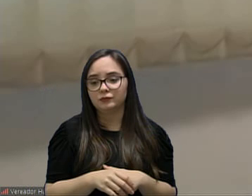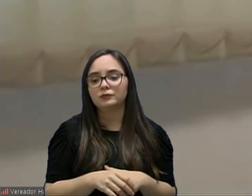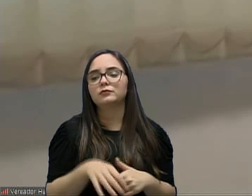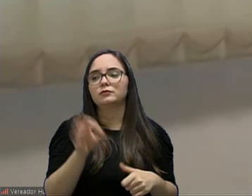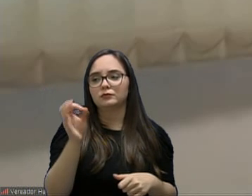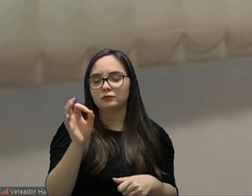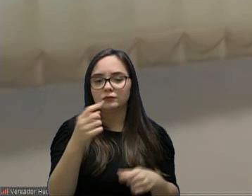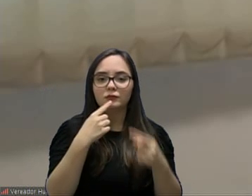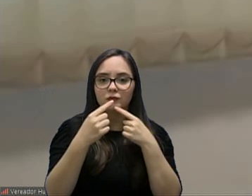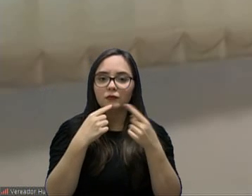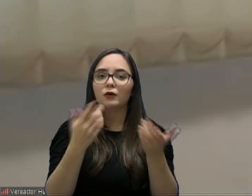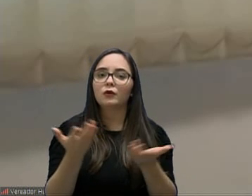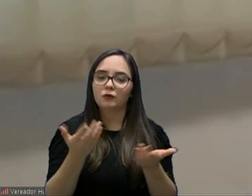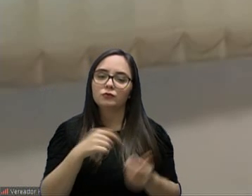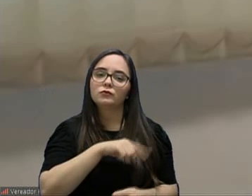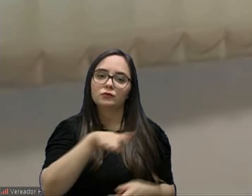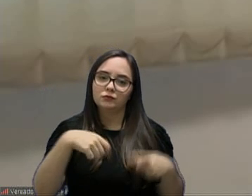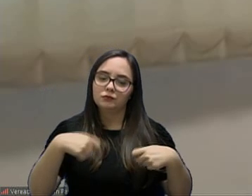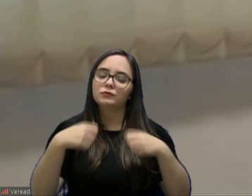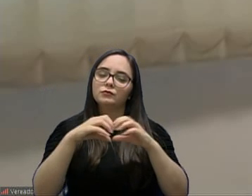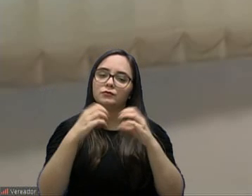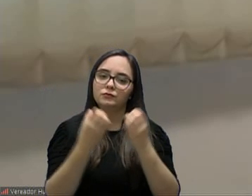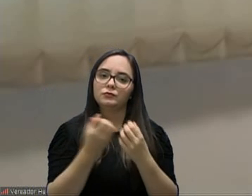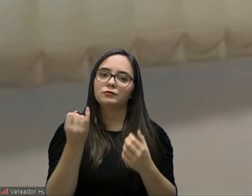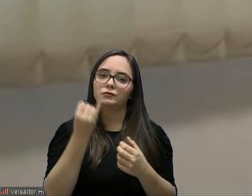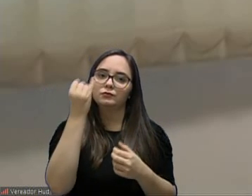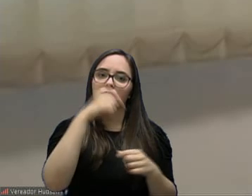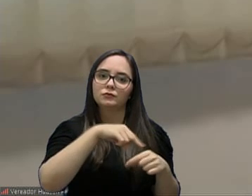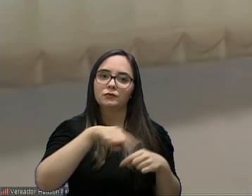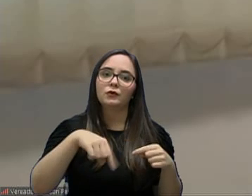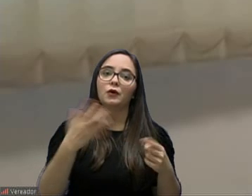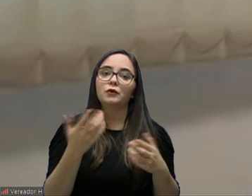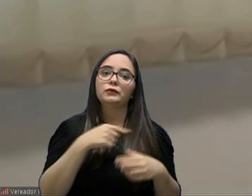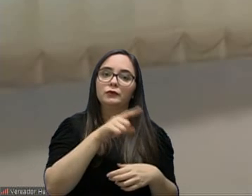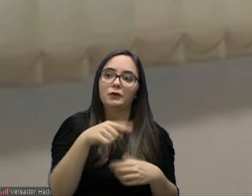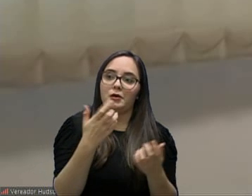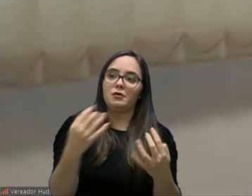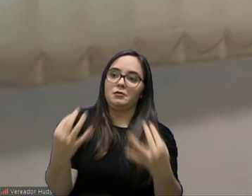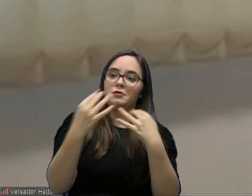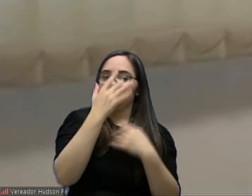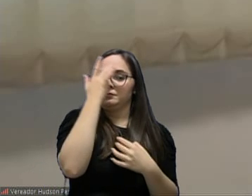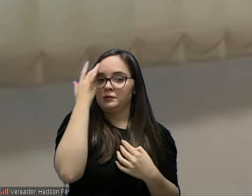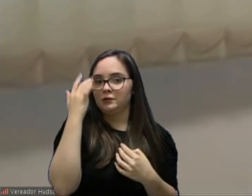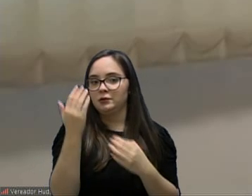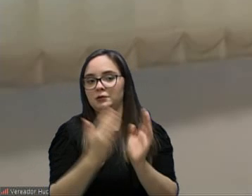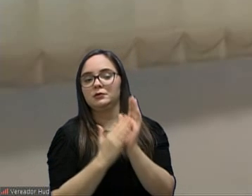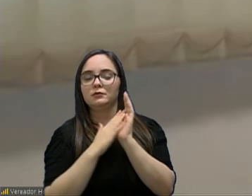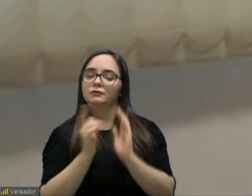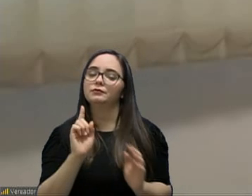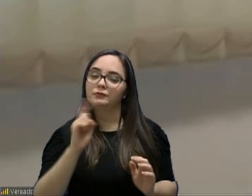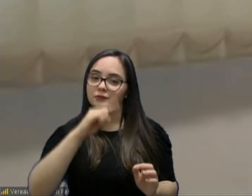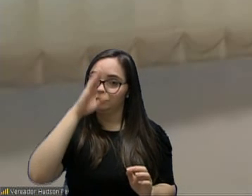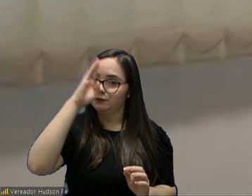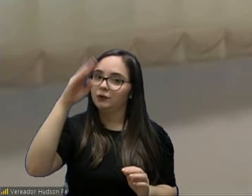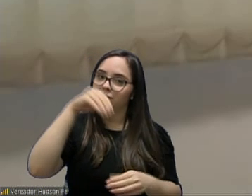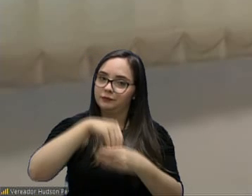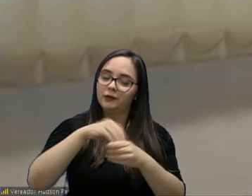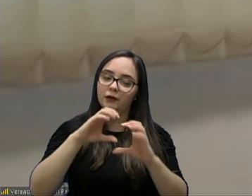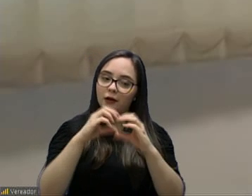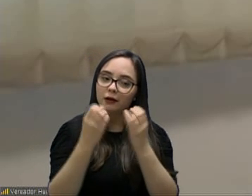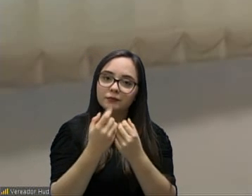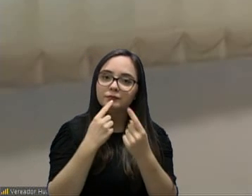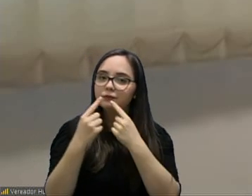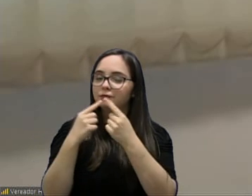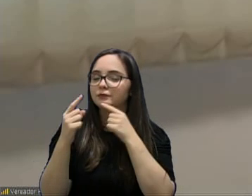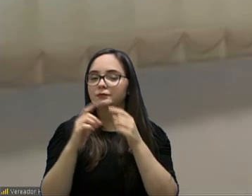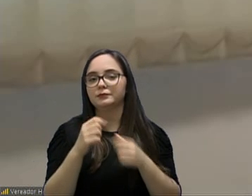as discussões hoje que são válidas nessa Câmara. Populismo hoje não vale a pena. Eu quero falar ao presidente Dini que